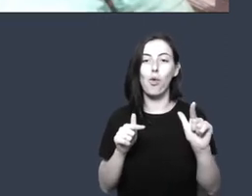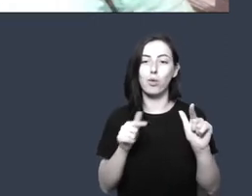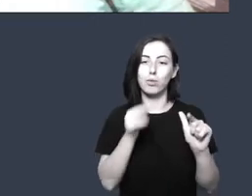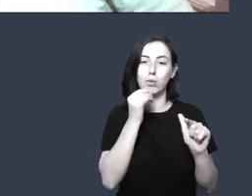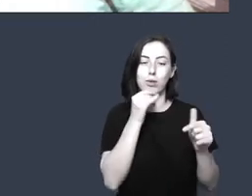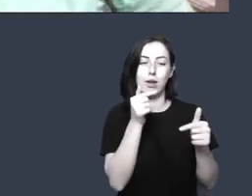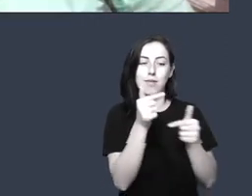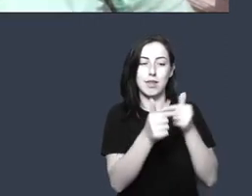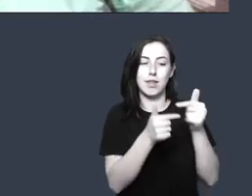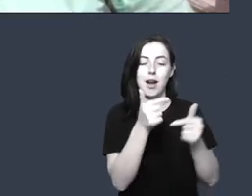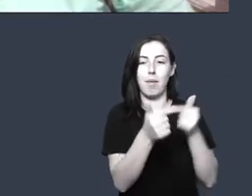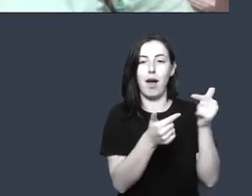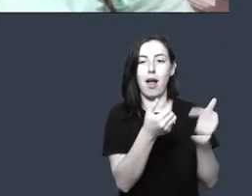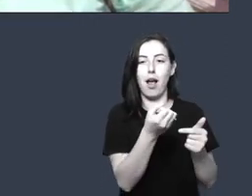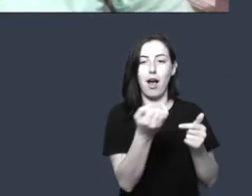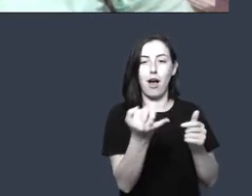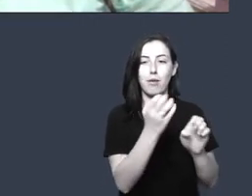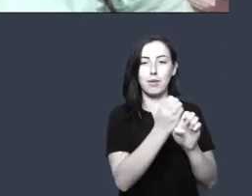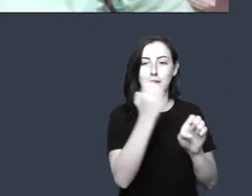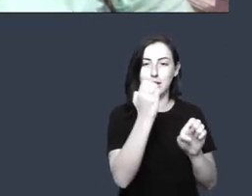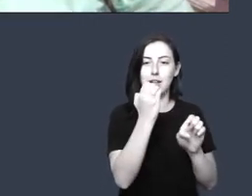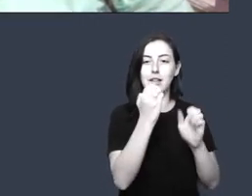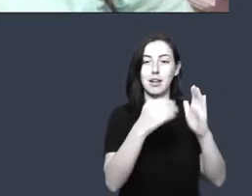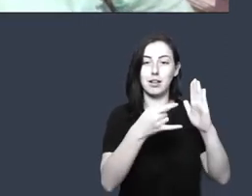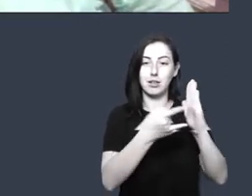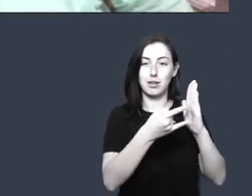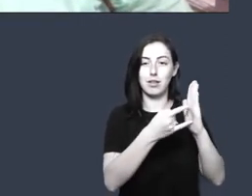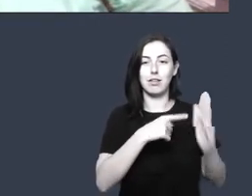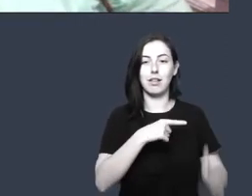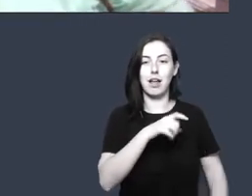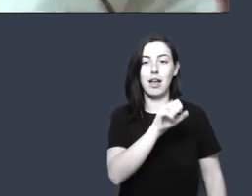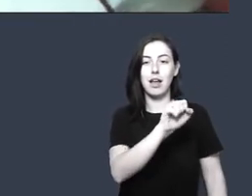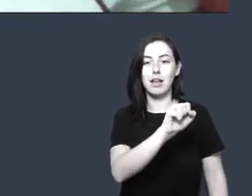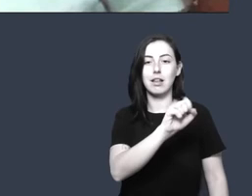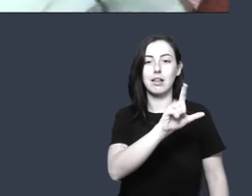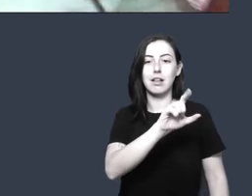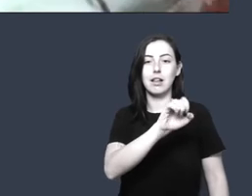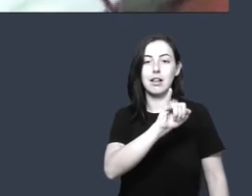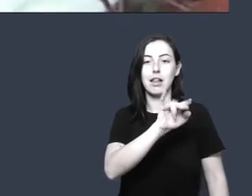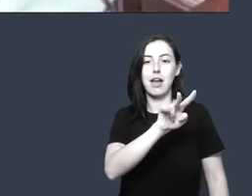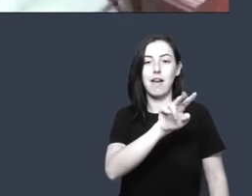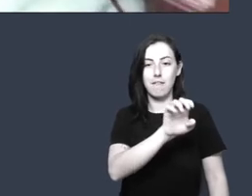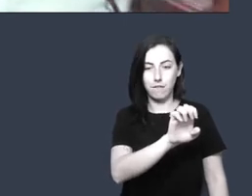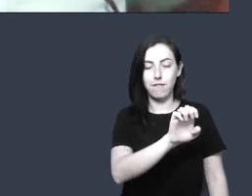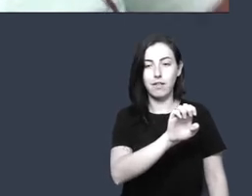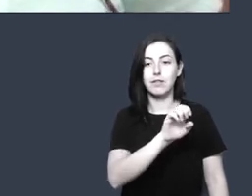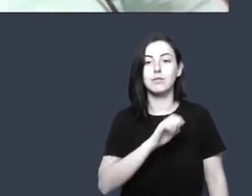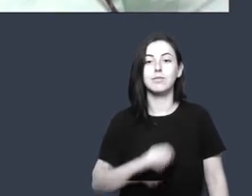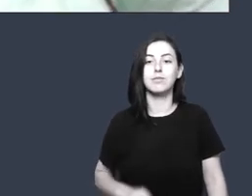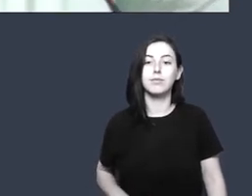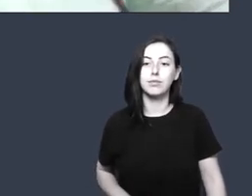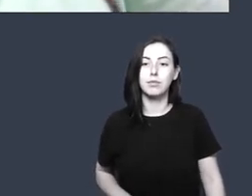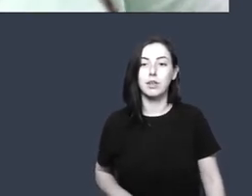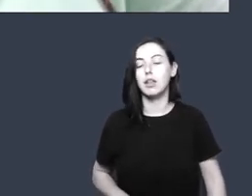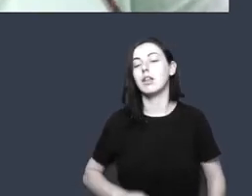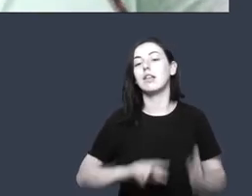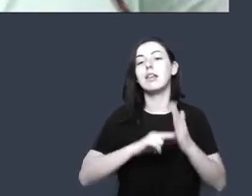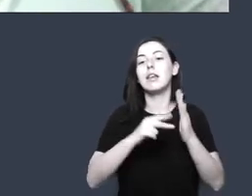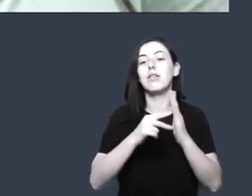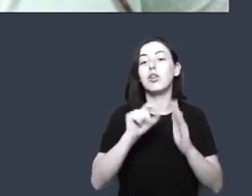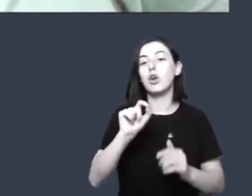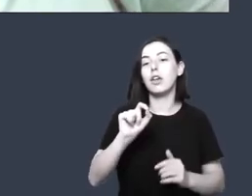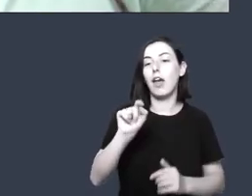algumas engenharia de software, você tem o slave, você tem o master e slave, então quer dizer, né, toda a história, o master é o